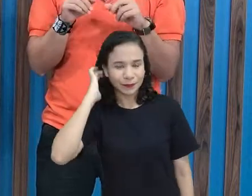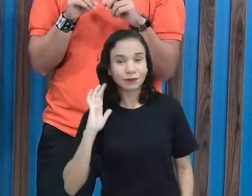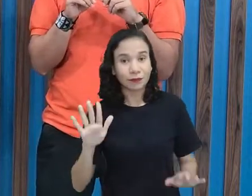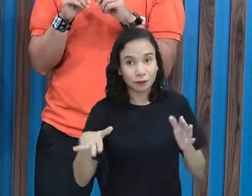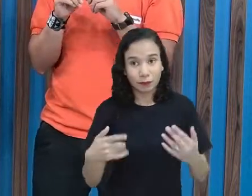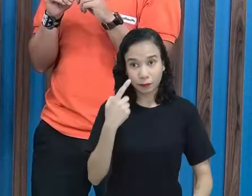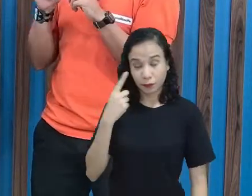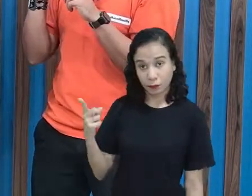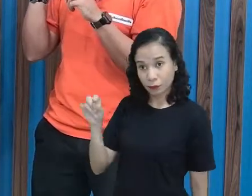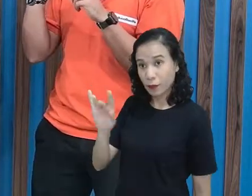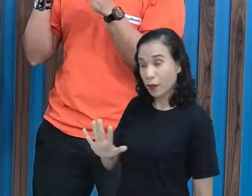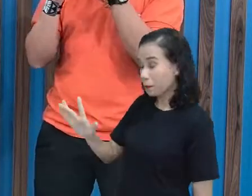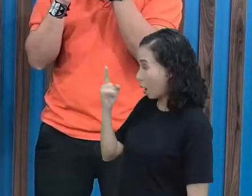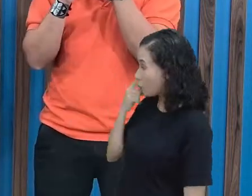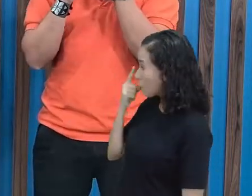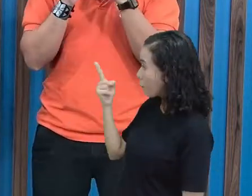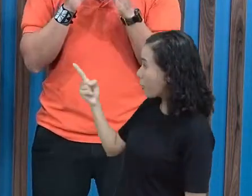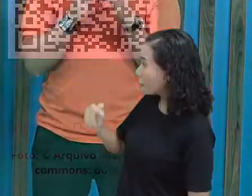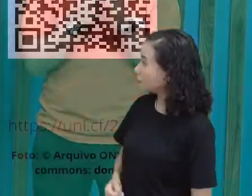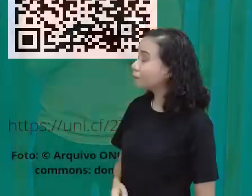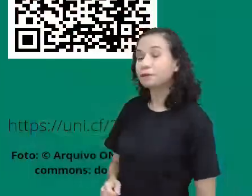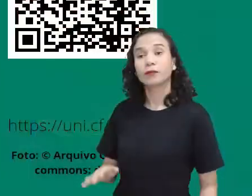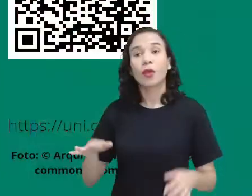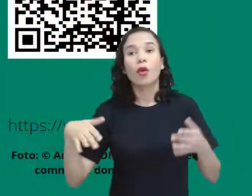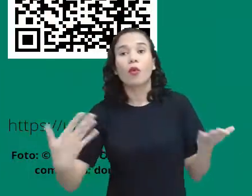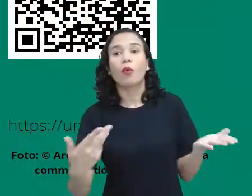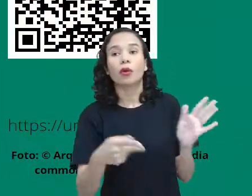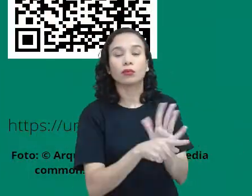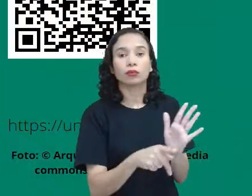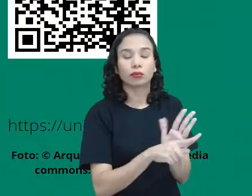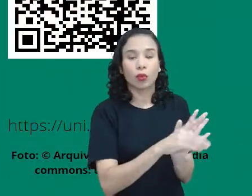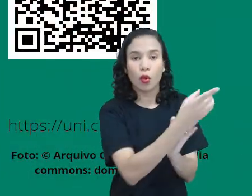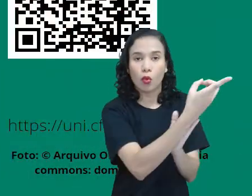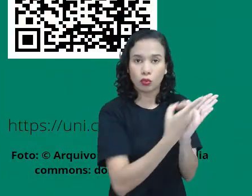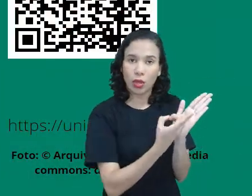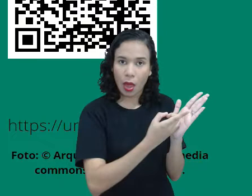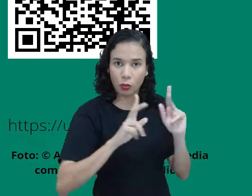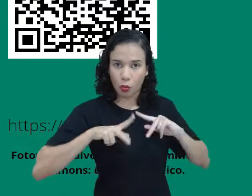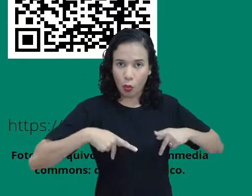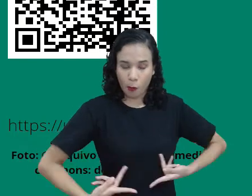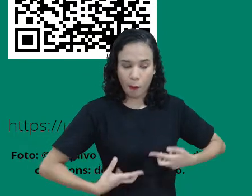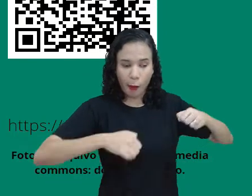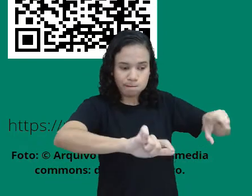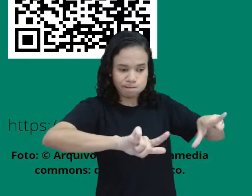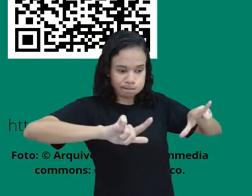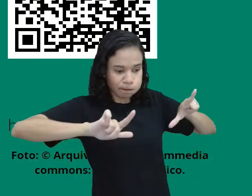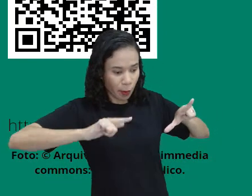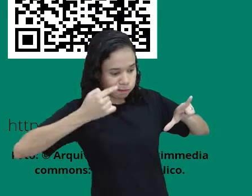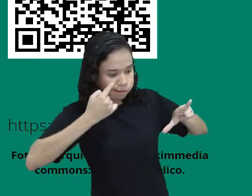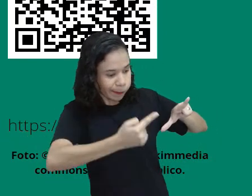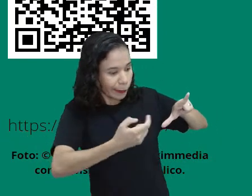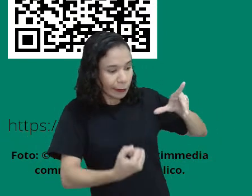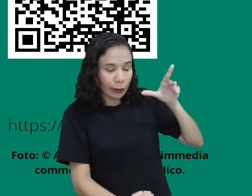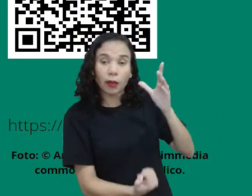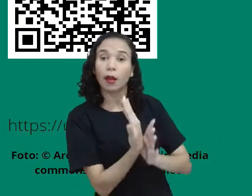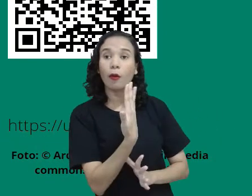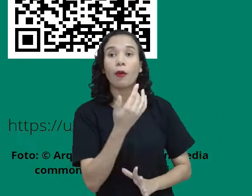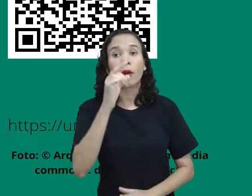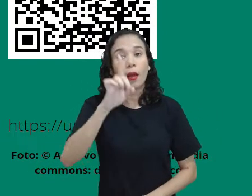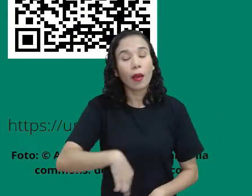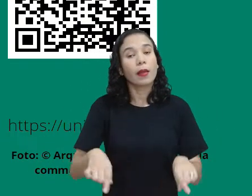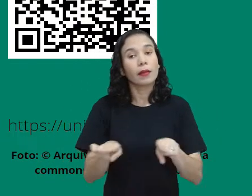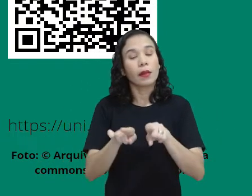na imagem aí vocês conseguem ver, né? Quando essa Declaração dos Direitos Humanos ela foi desenvolvida, ela foi criada, né? Ela